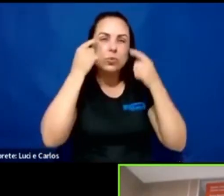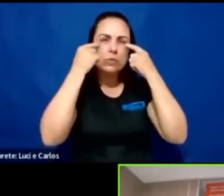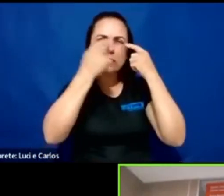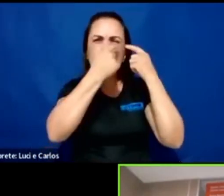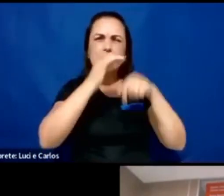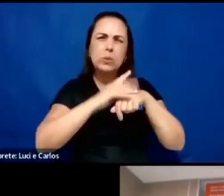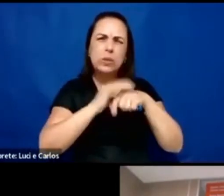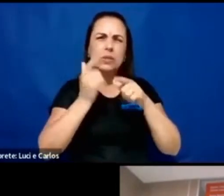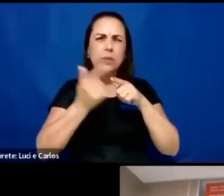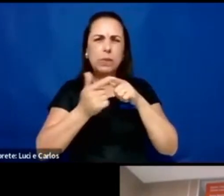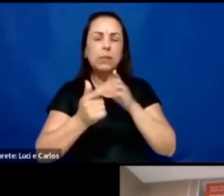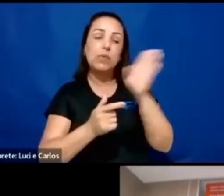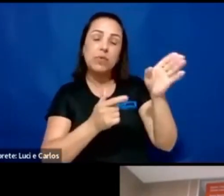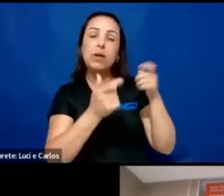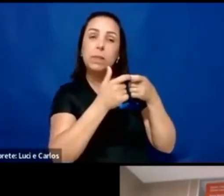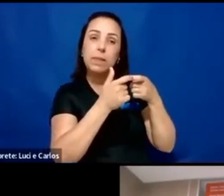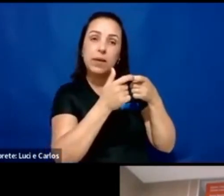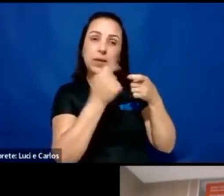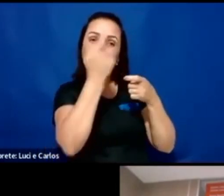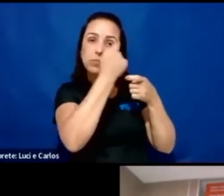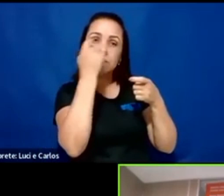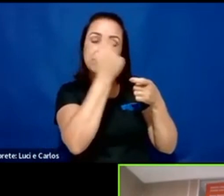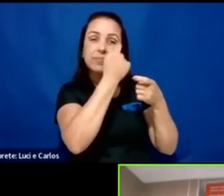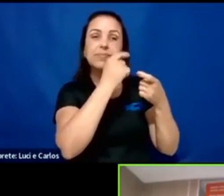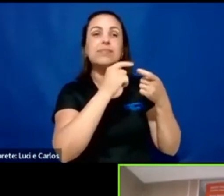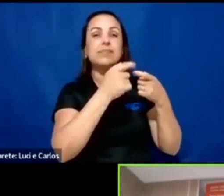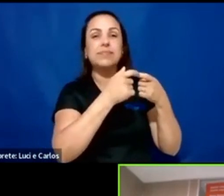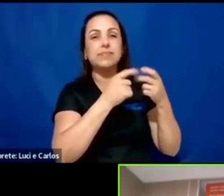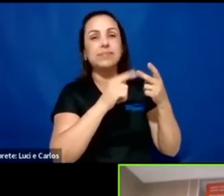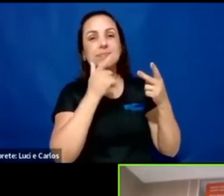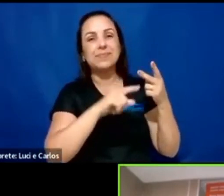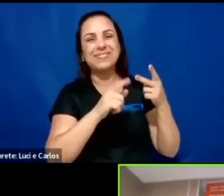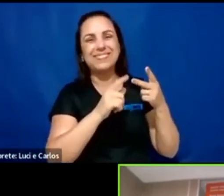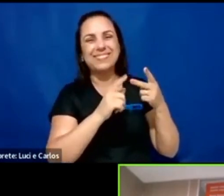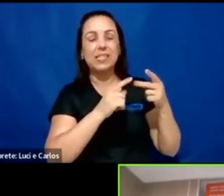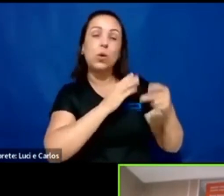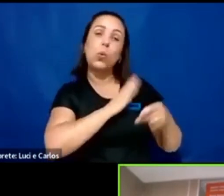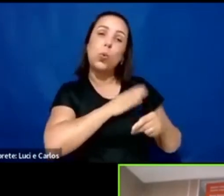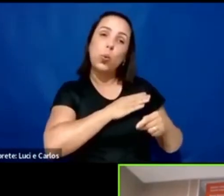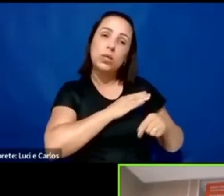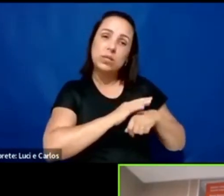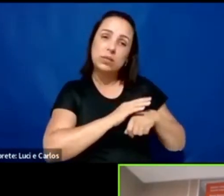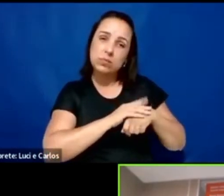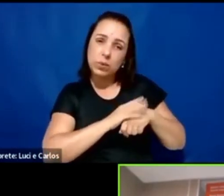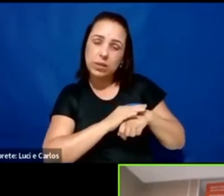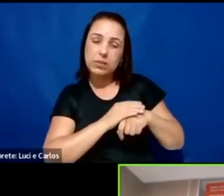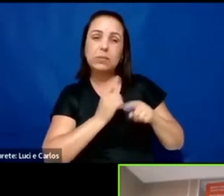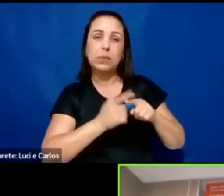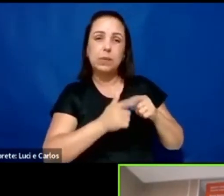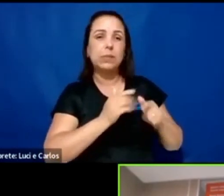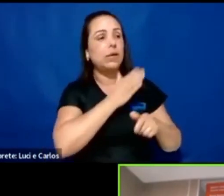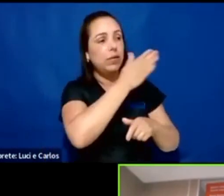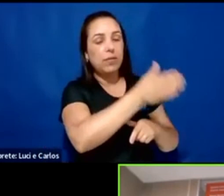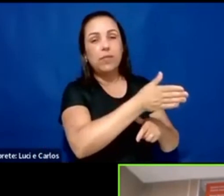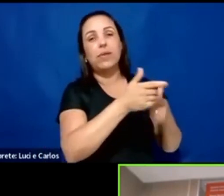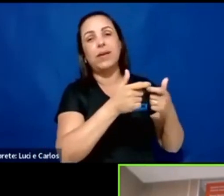Aí nós temos Perfeitamente. o coração pequeno ali, perto do corpo todo, que é o cardiologista, né? E qual que é o médico